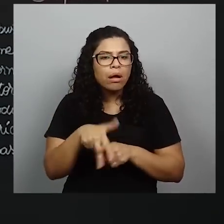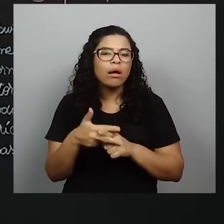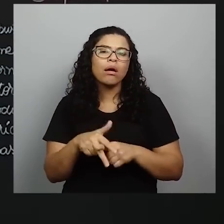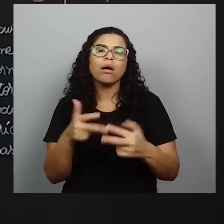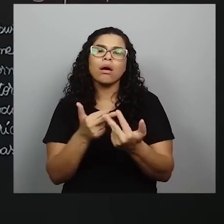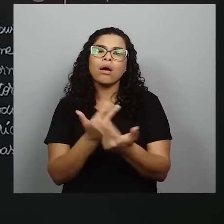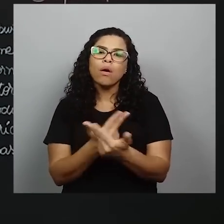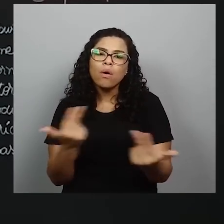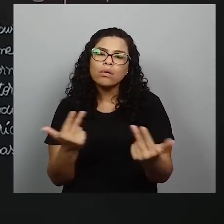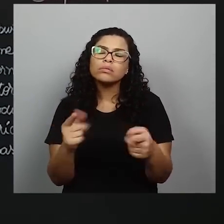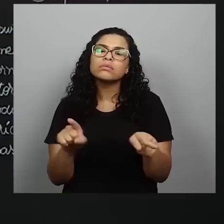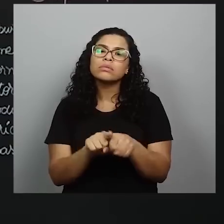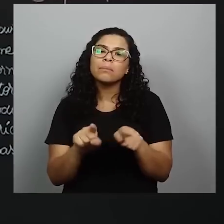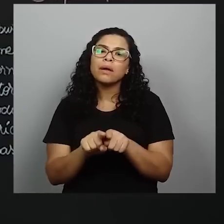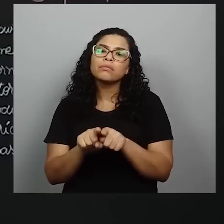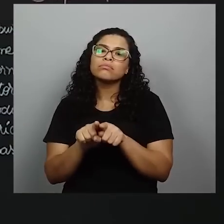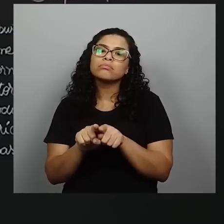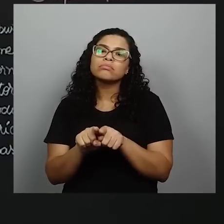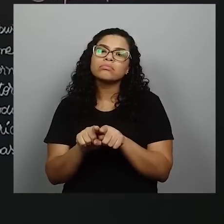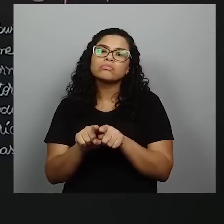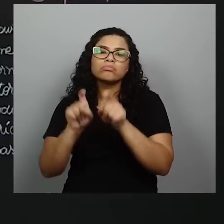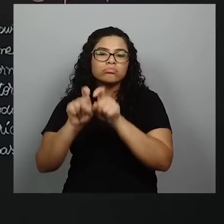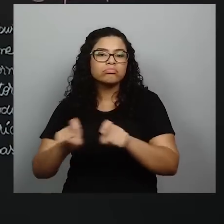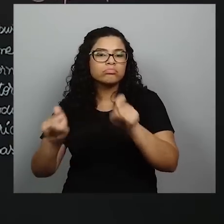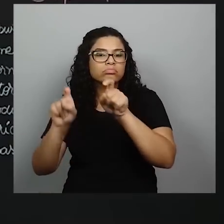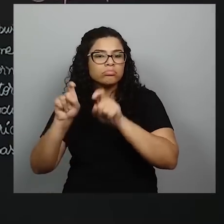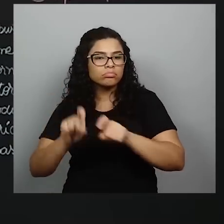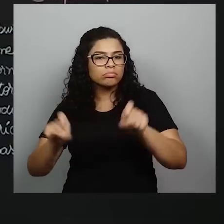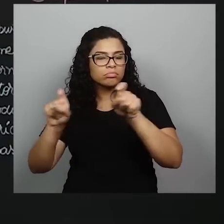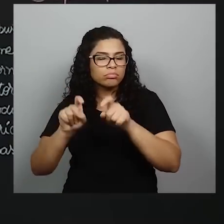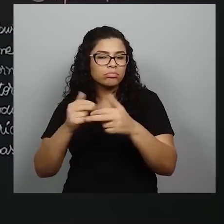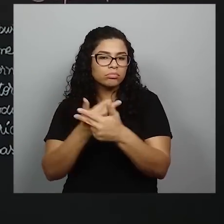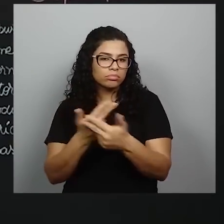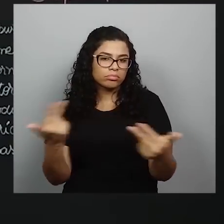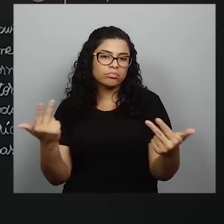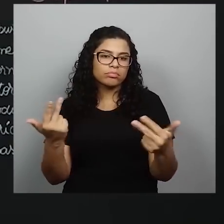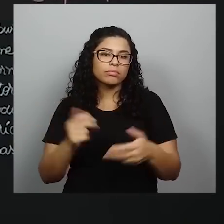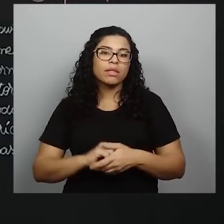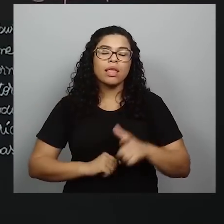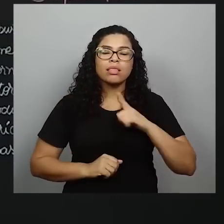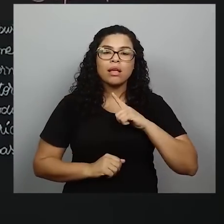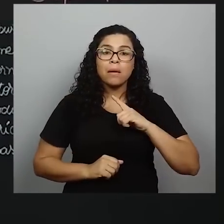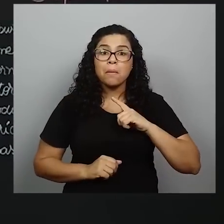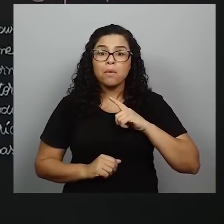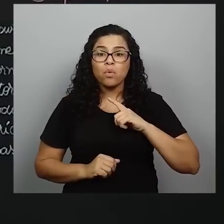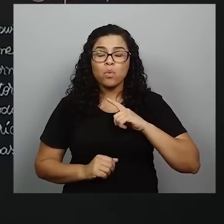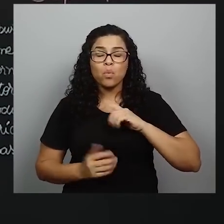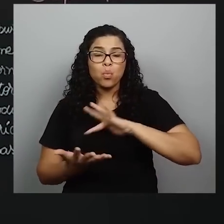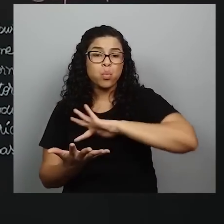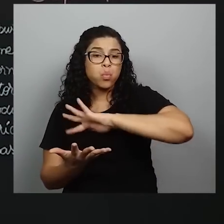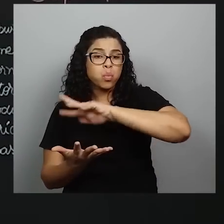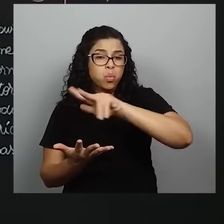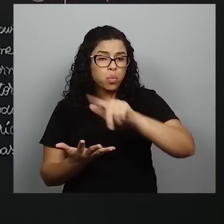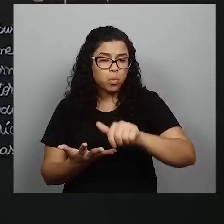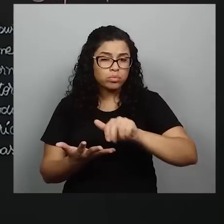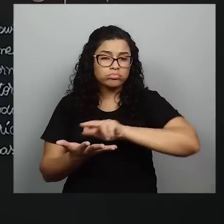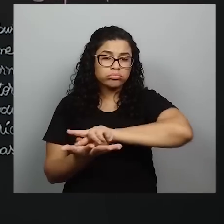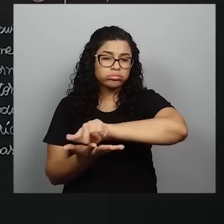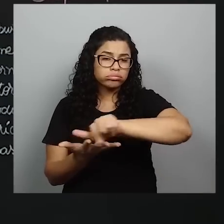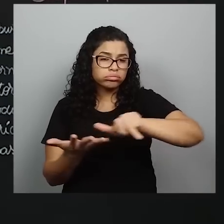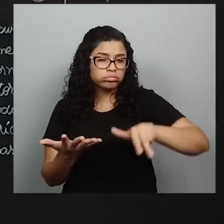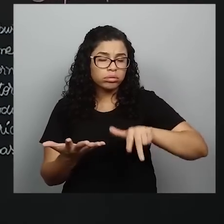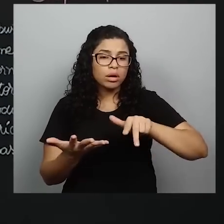até eletroeletrônicos. Basicamente nós temos aí um apanhado geral de toda a produção